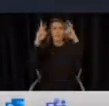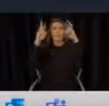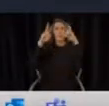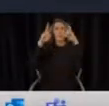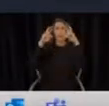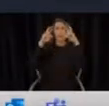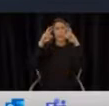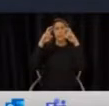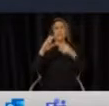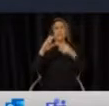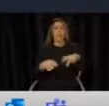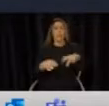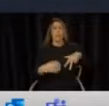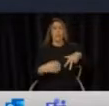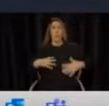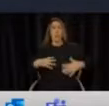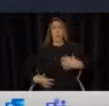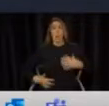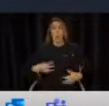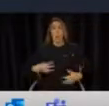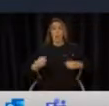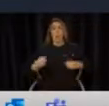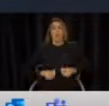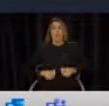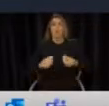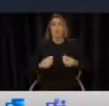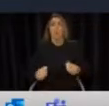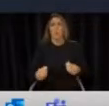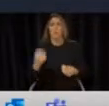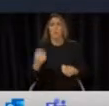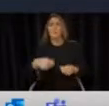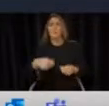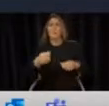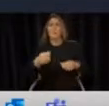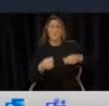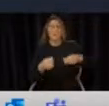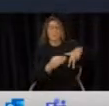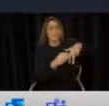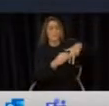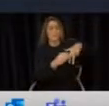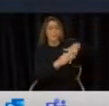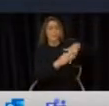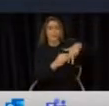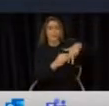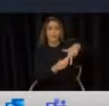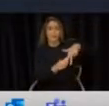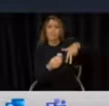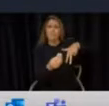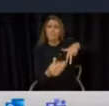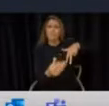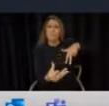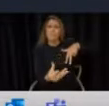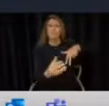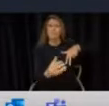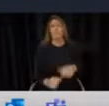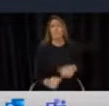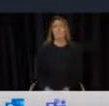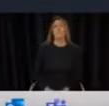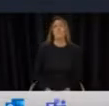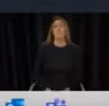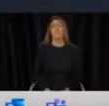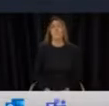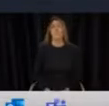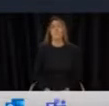mesmo combinado da gente, apesar de agora o layoutzinho estar um pouco diferente, mas a gente permanece com o mesmo combinado de